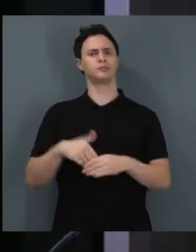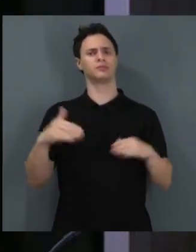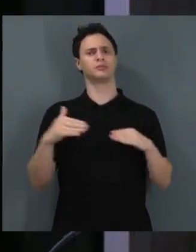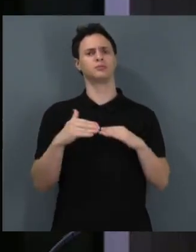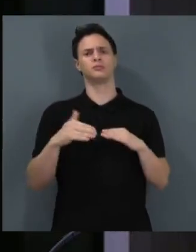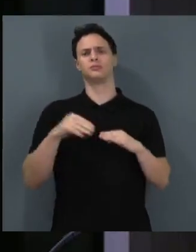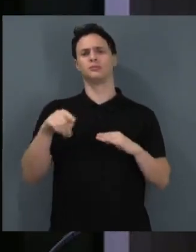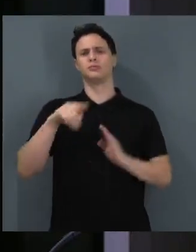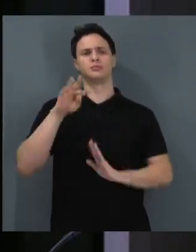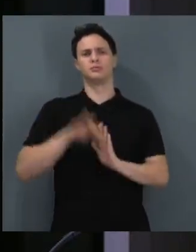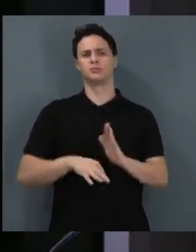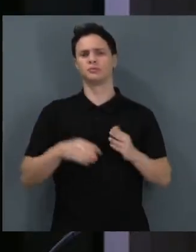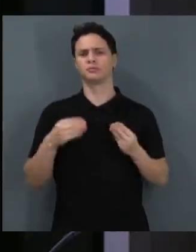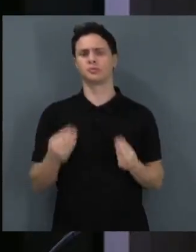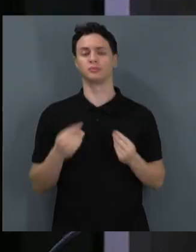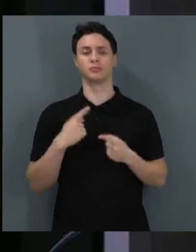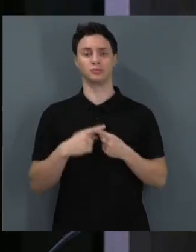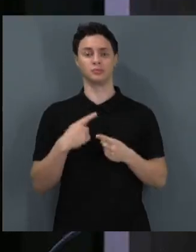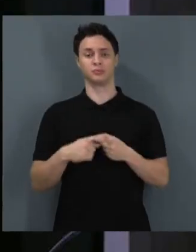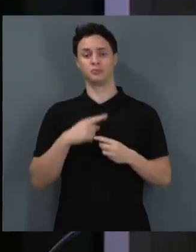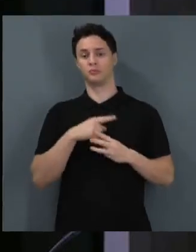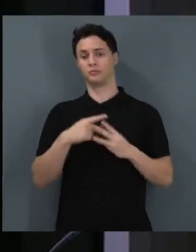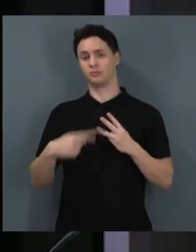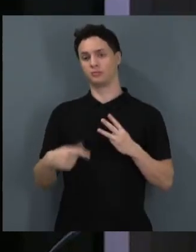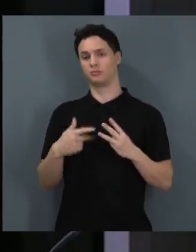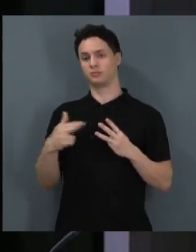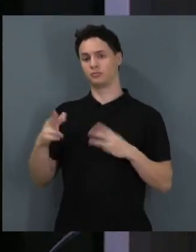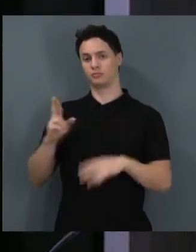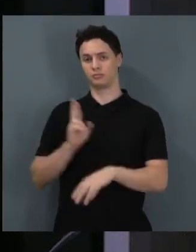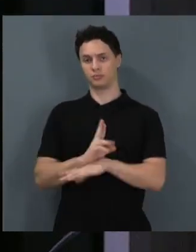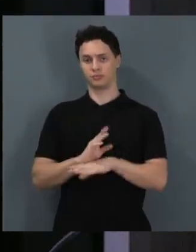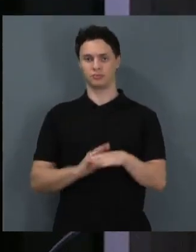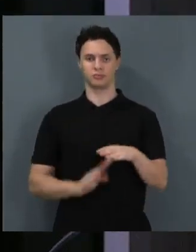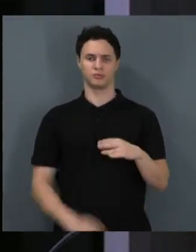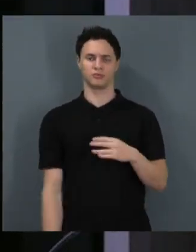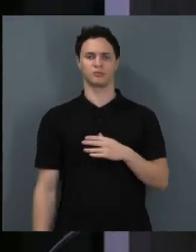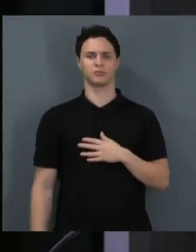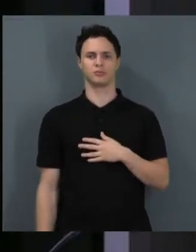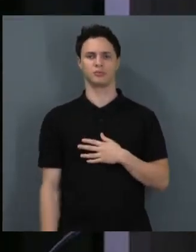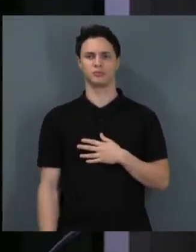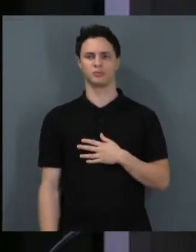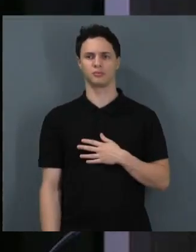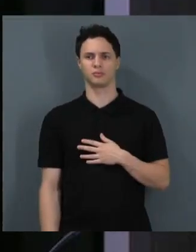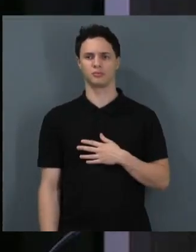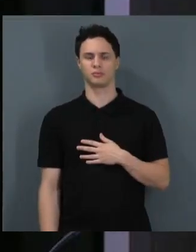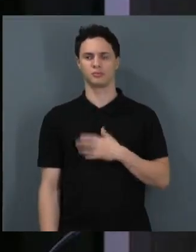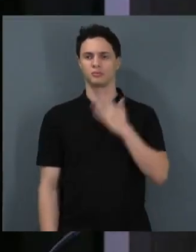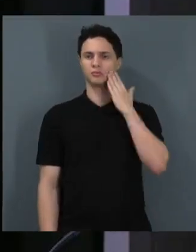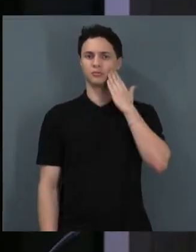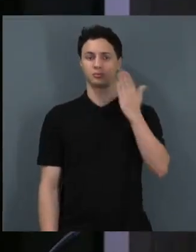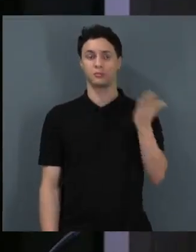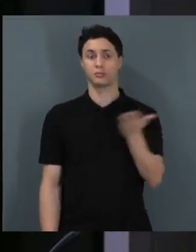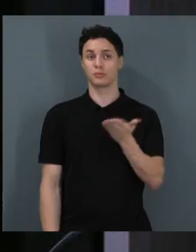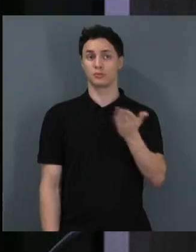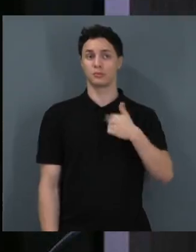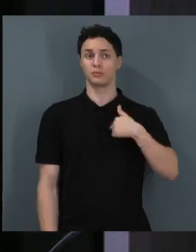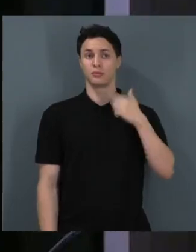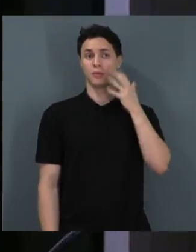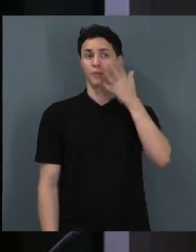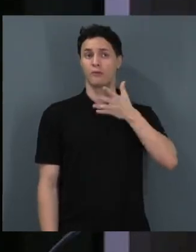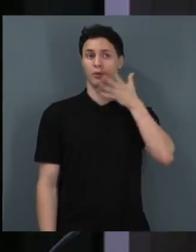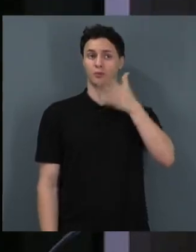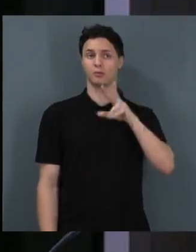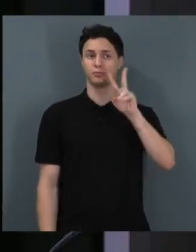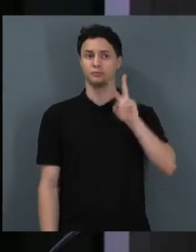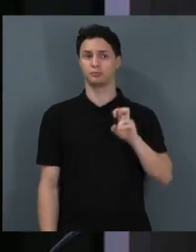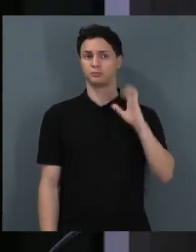texto, porque nos 3 pressupostos que apresentei no preâmbulo da minha fala, a questão de